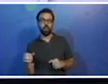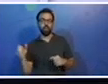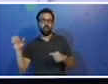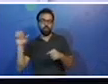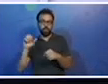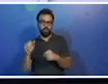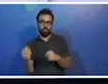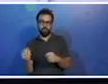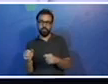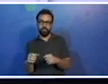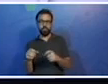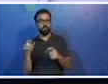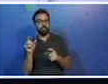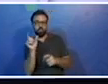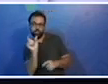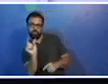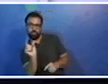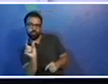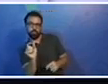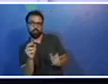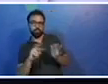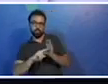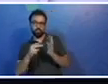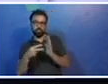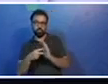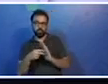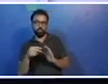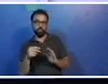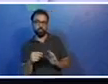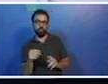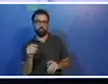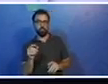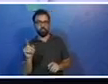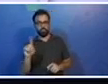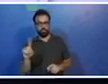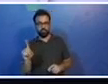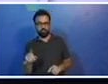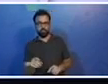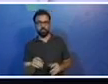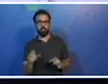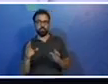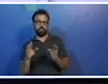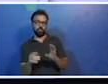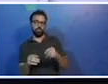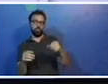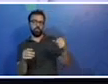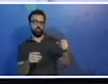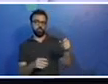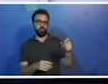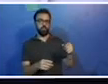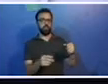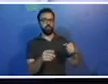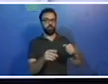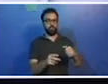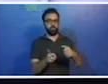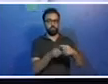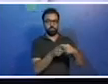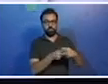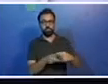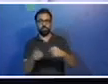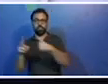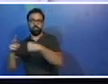partícula negativadora entre o verbo e o pronome. Tá? O que é? O